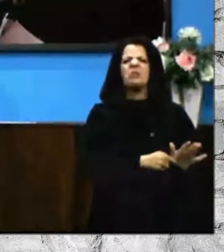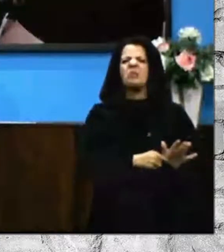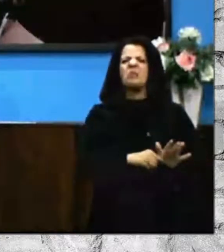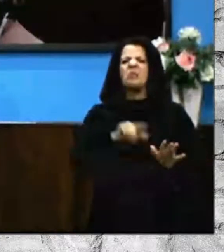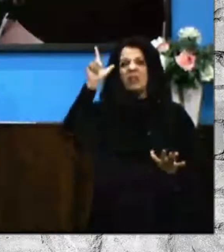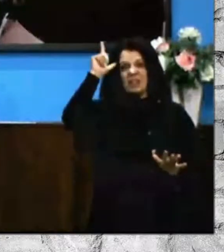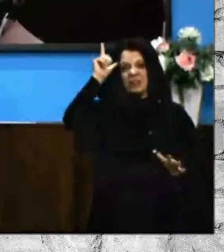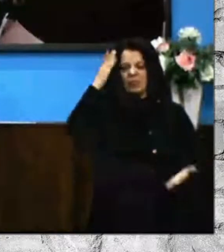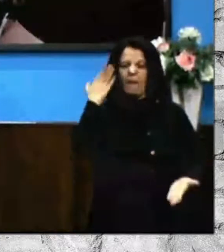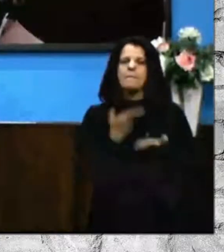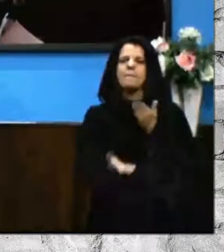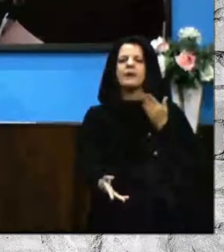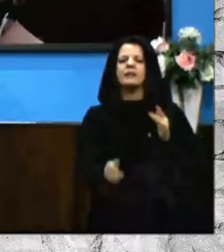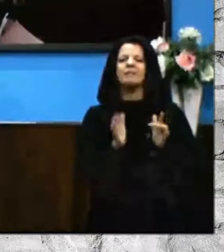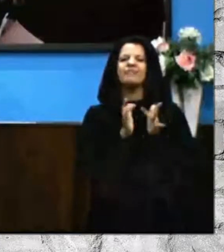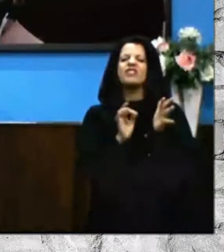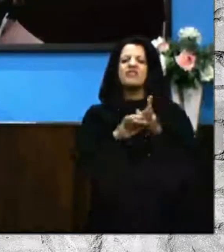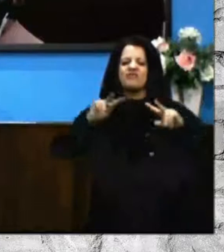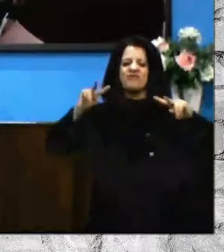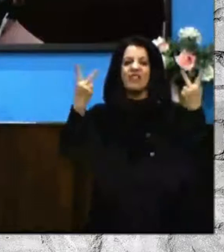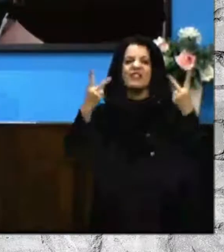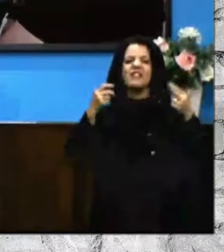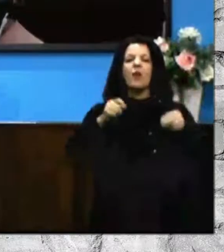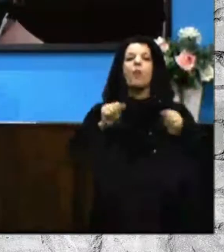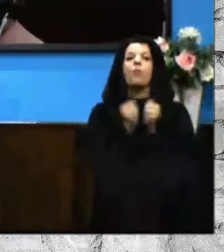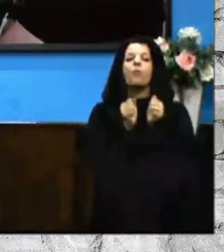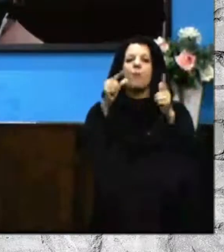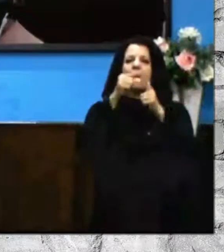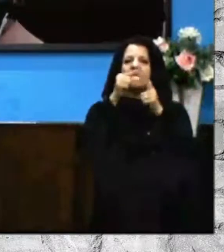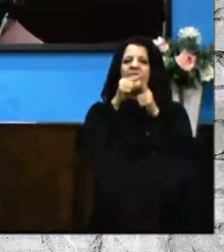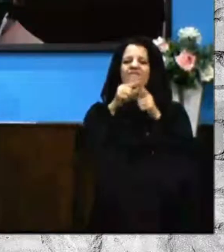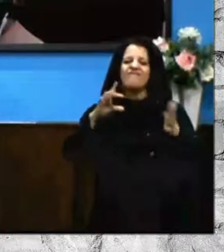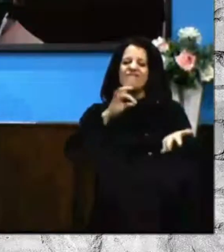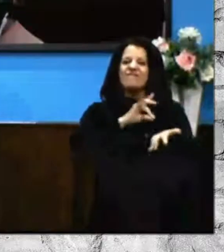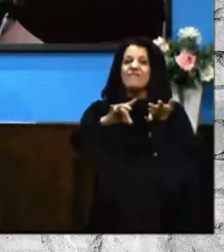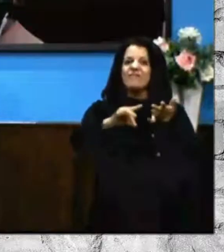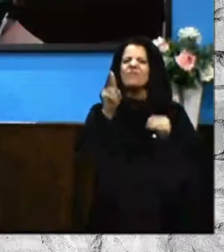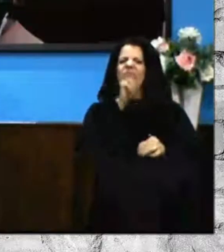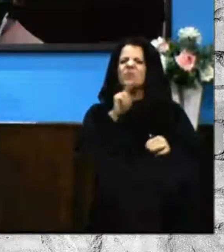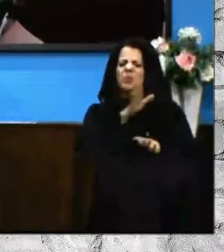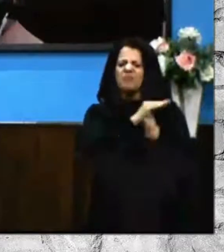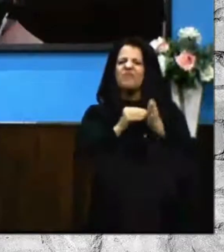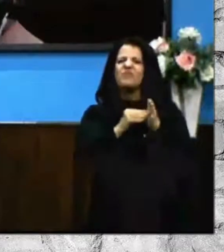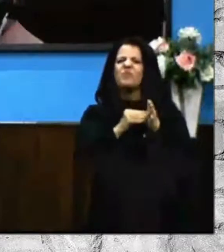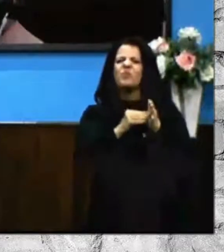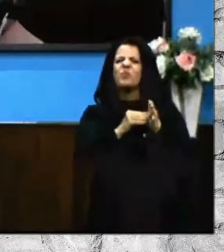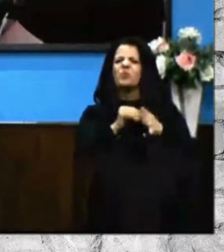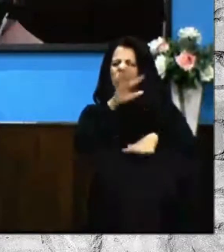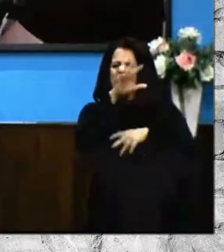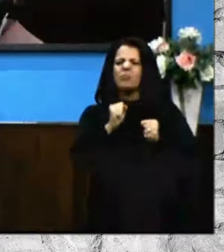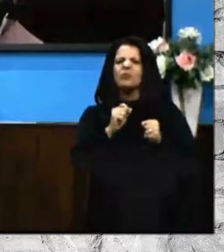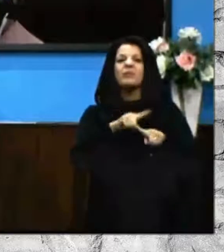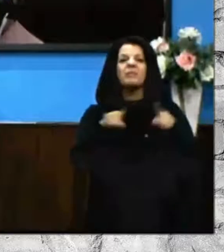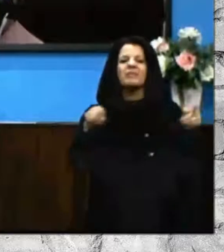e Jesus o venceu pela palavra. O inimigo usou todas as armas, mas em tudo foi derrotado.